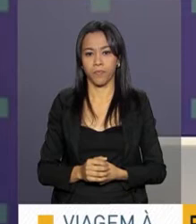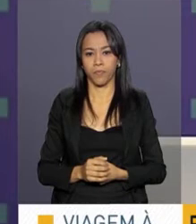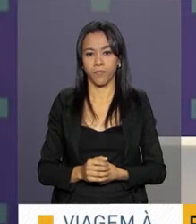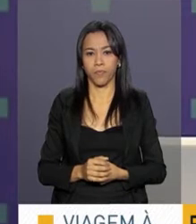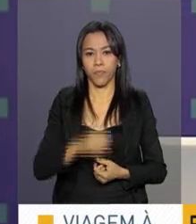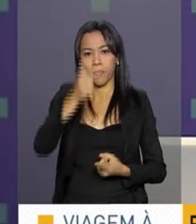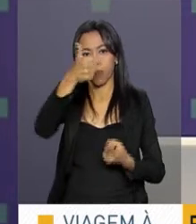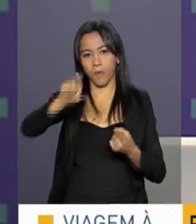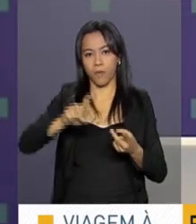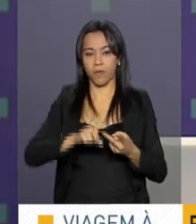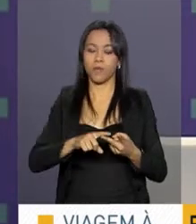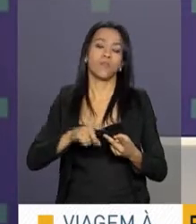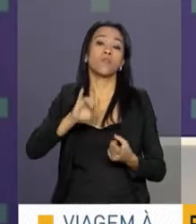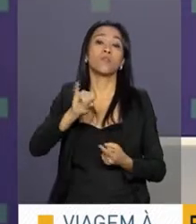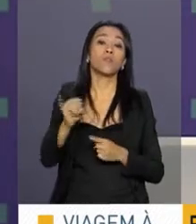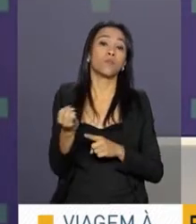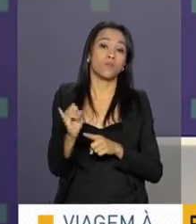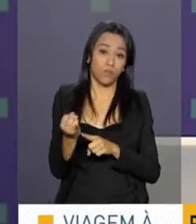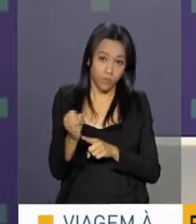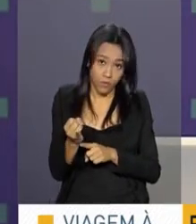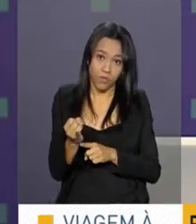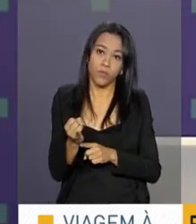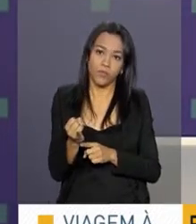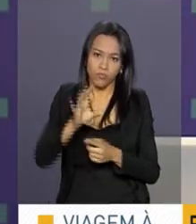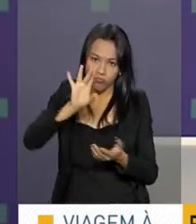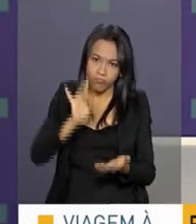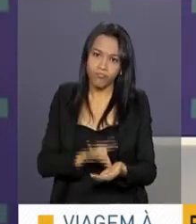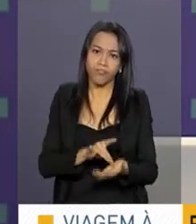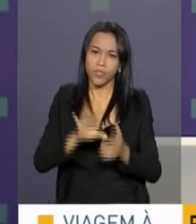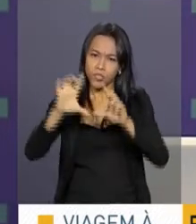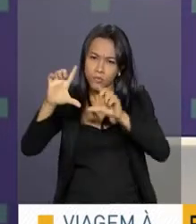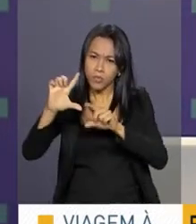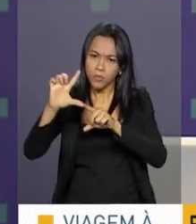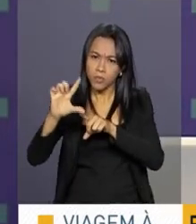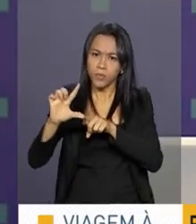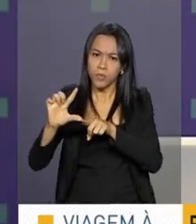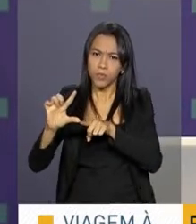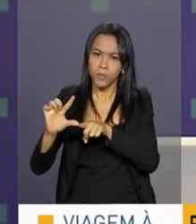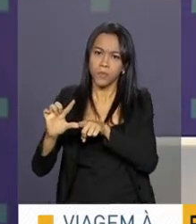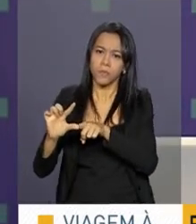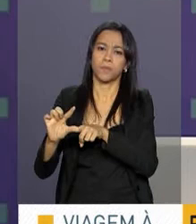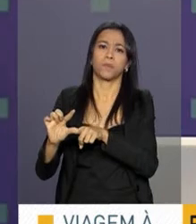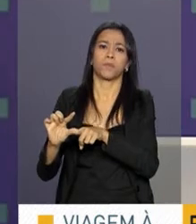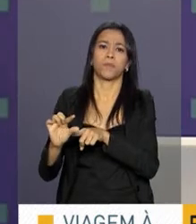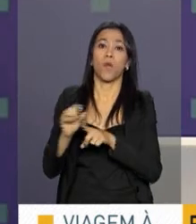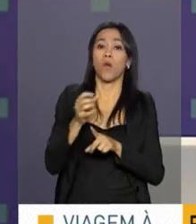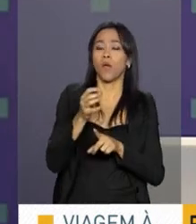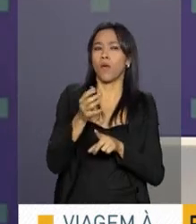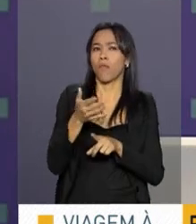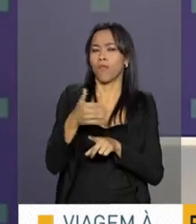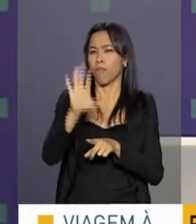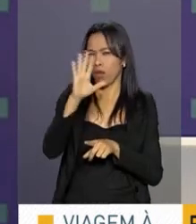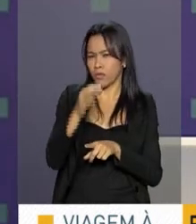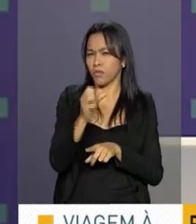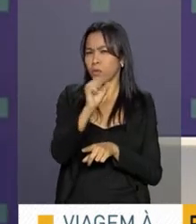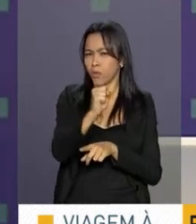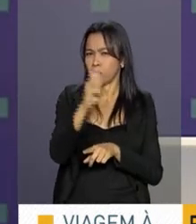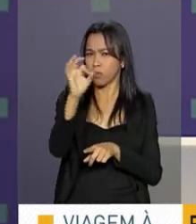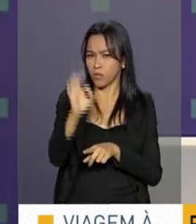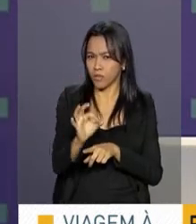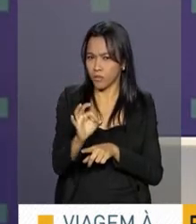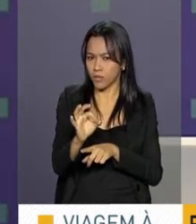As taxas de juros reais de mercado caindo de um nível de mais de 8% do